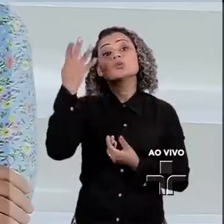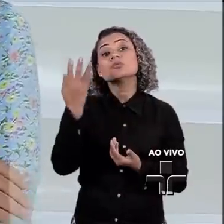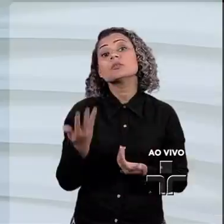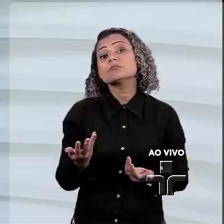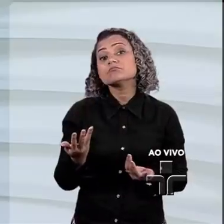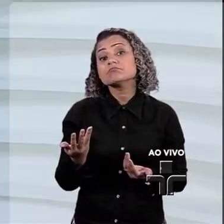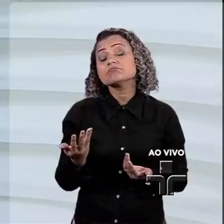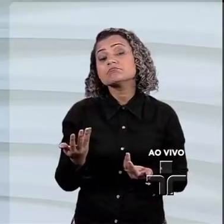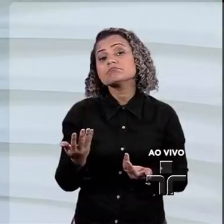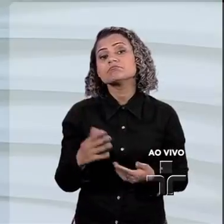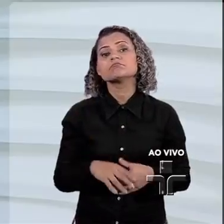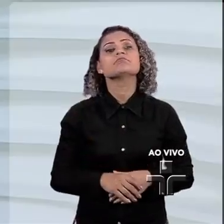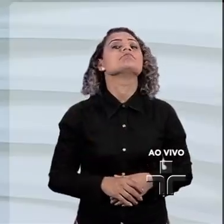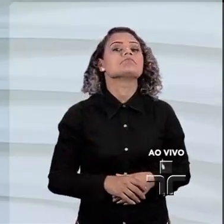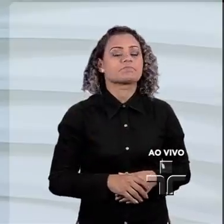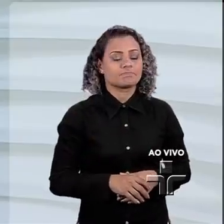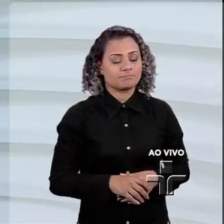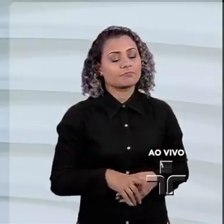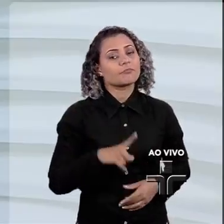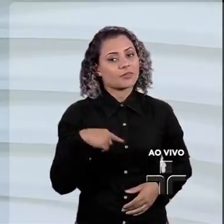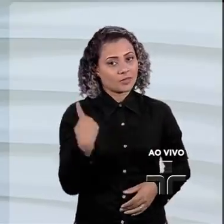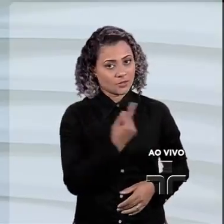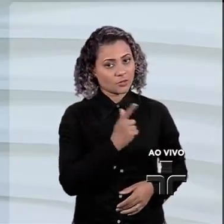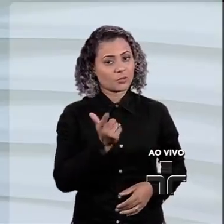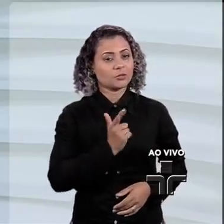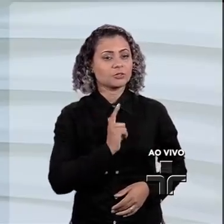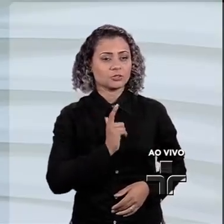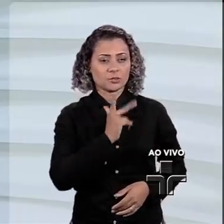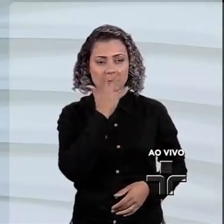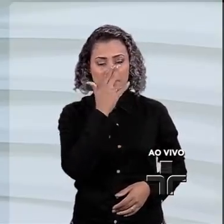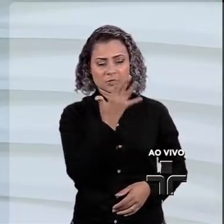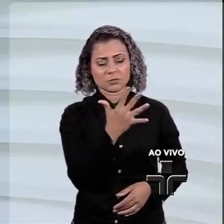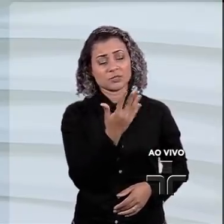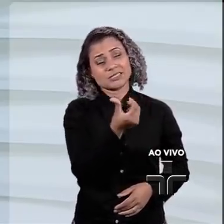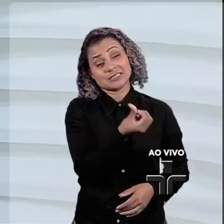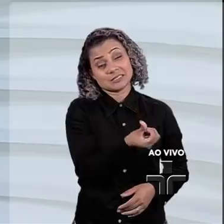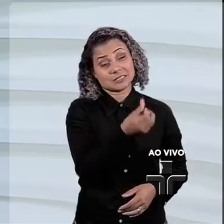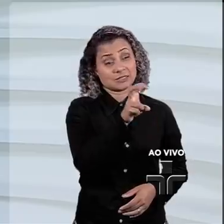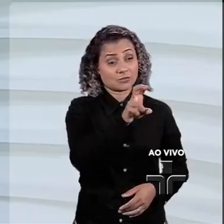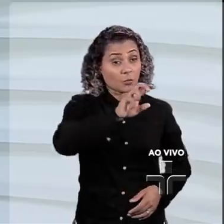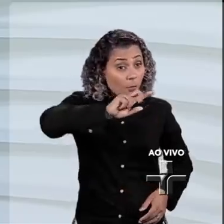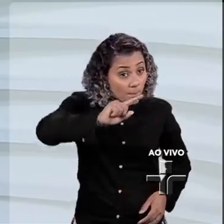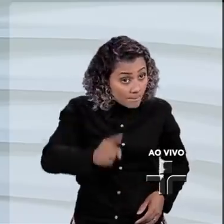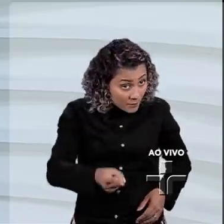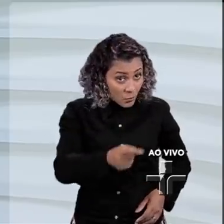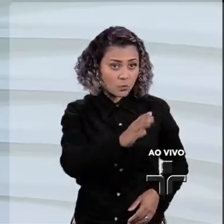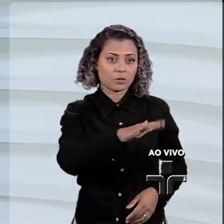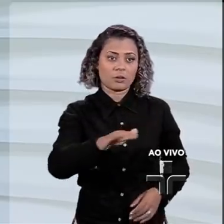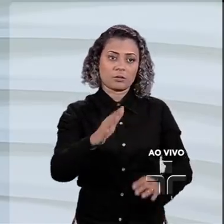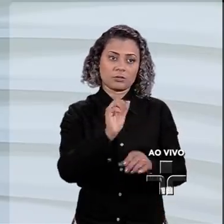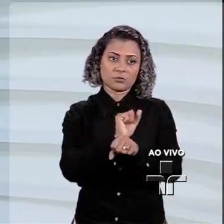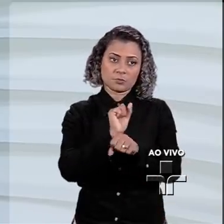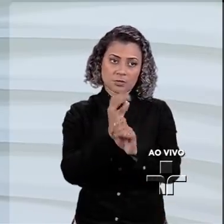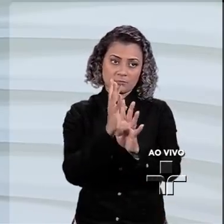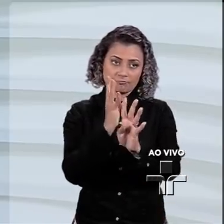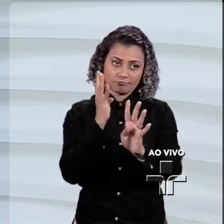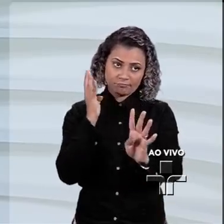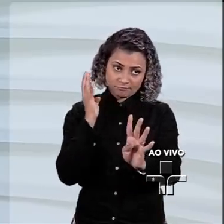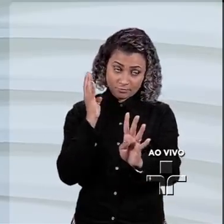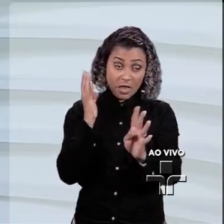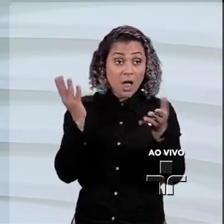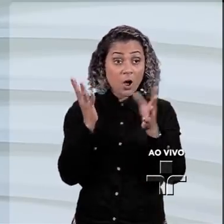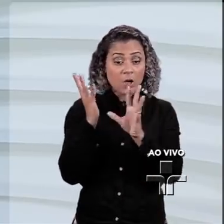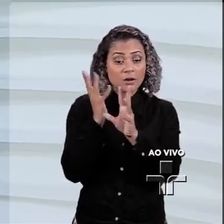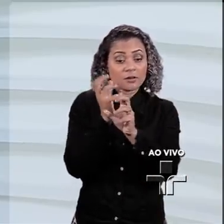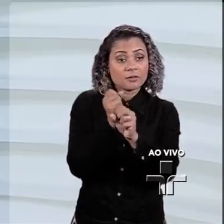casos? Bom, nós tínhamos 65 mil crianças aguardando vaga em creche e agora nós